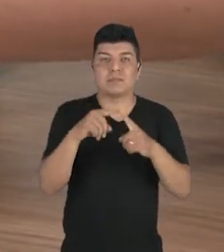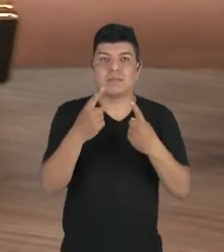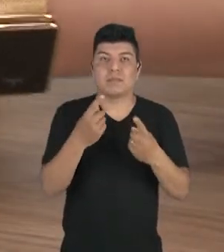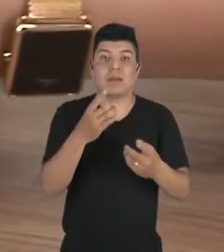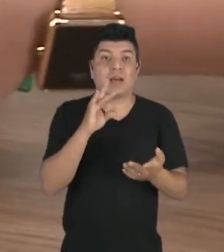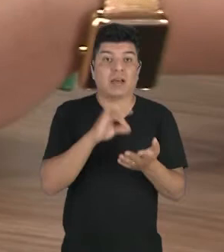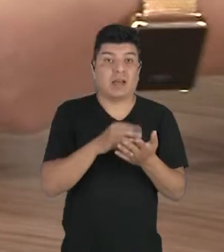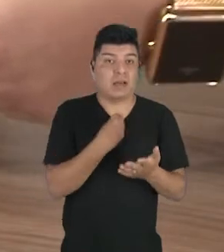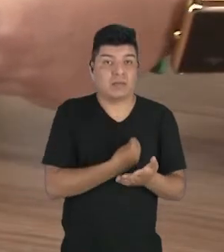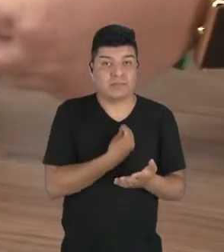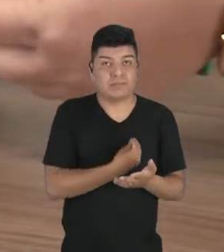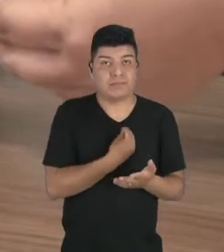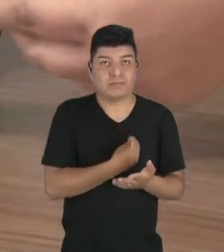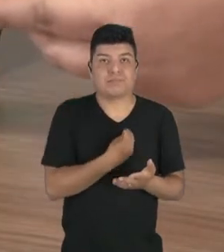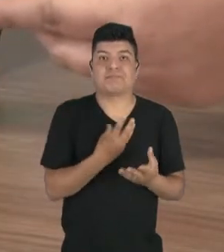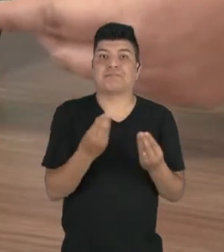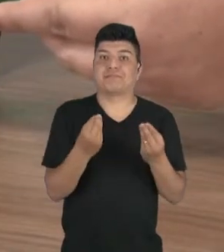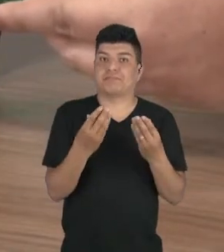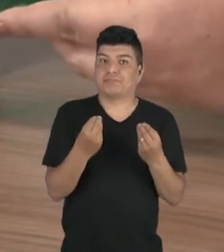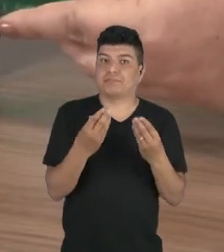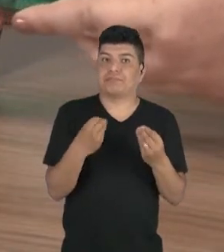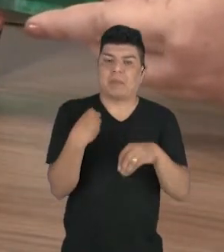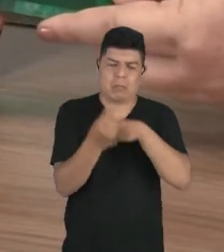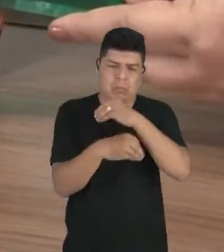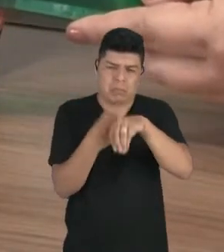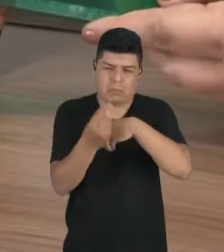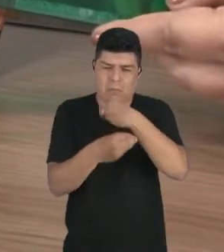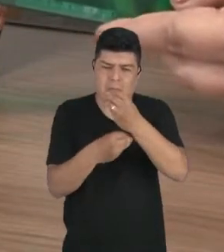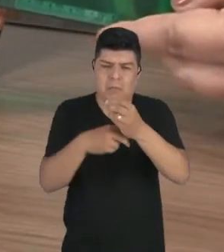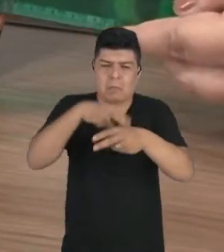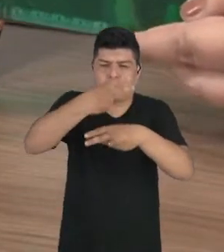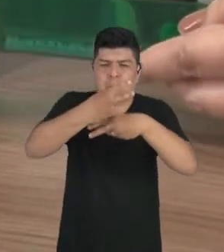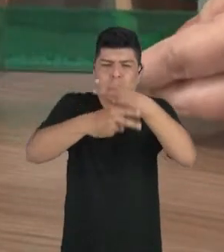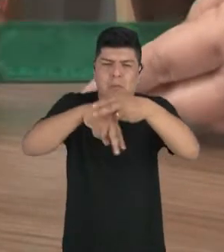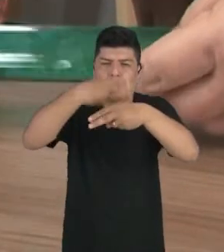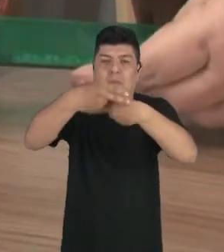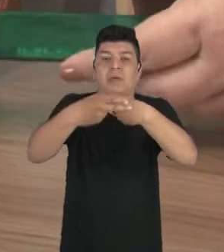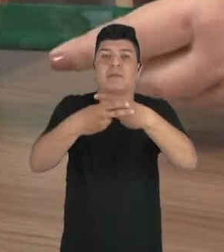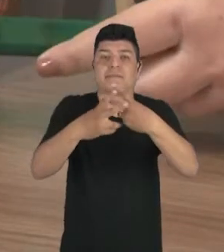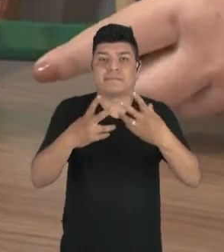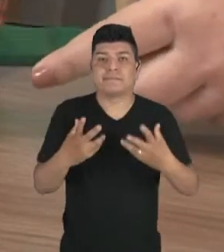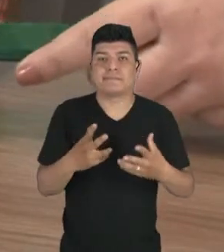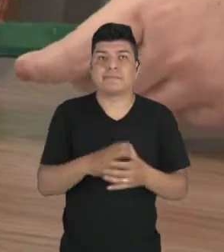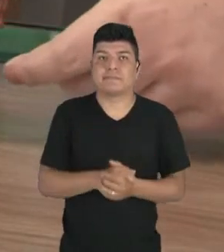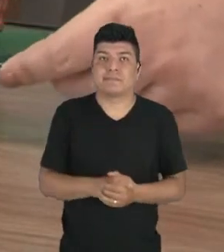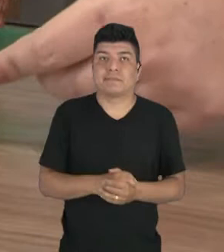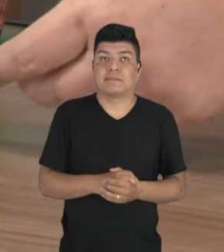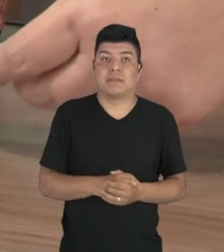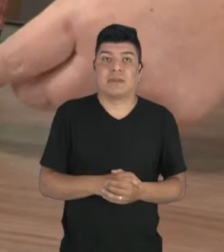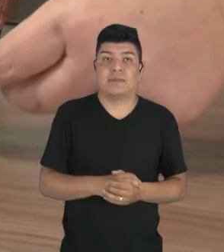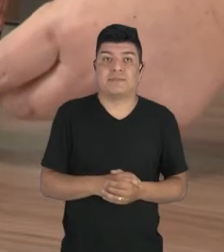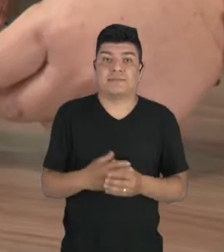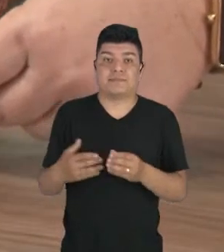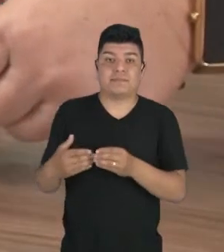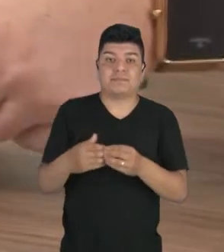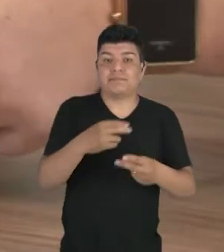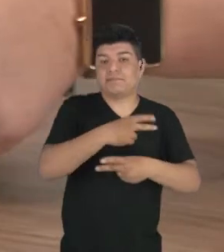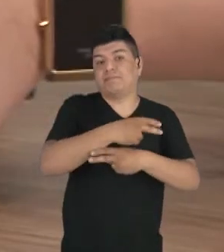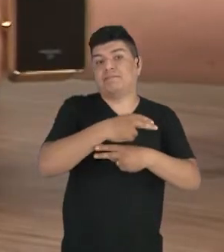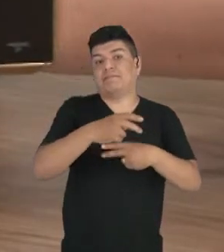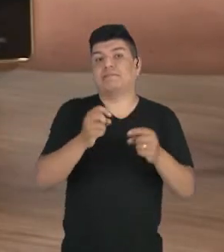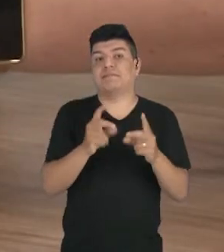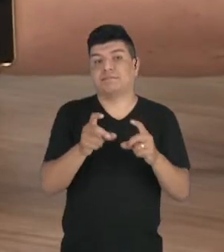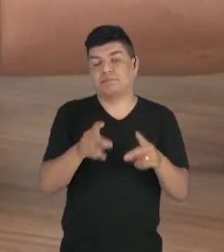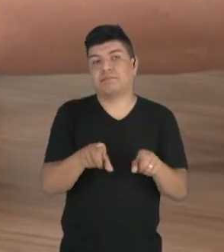eram muitos, muito mesmo, eles ficavam tumultuados um por cima dos outros. Com eles vinham as